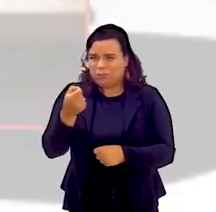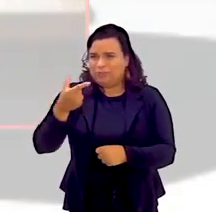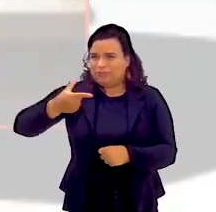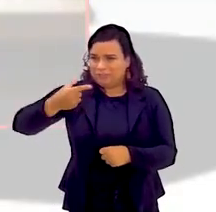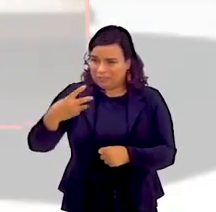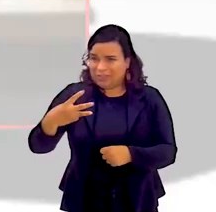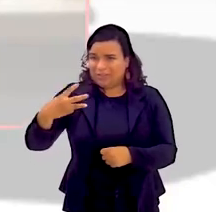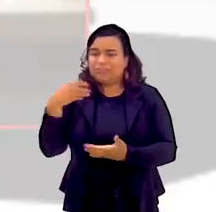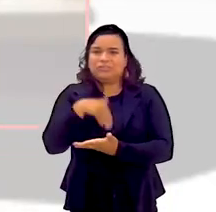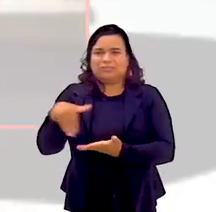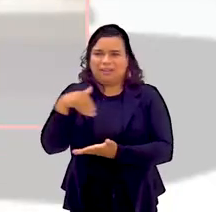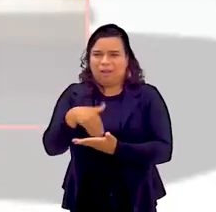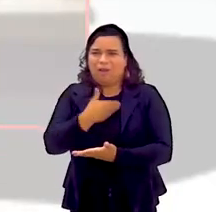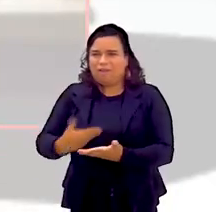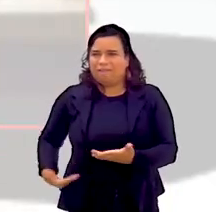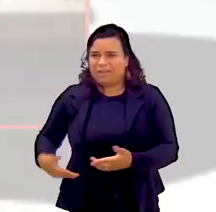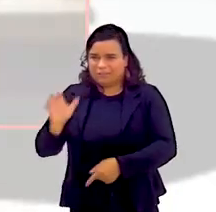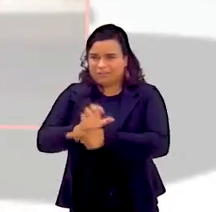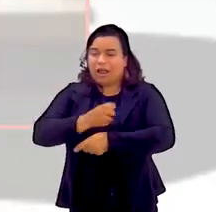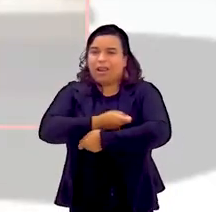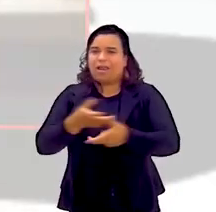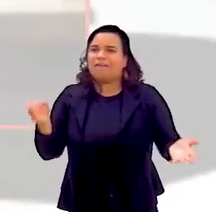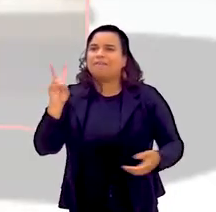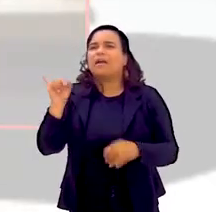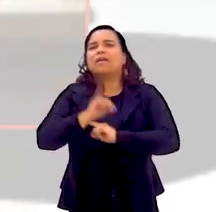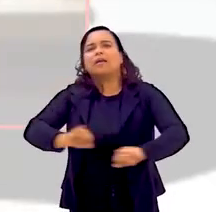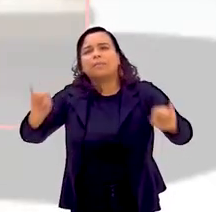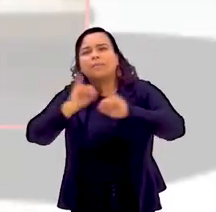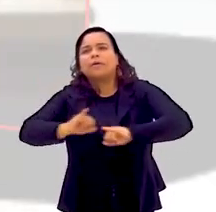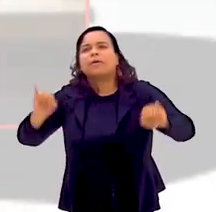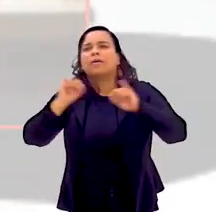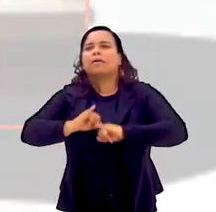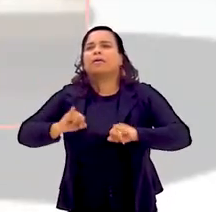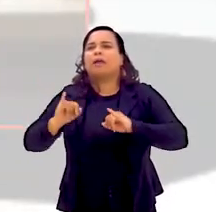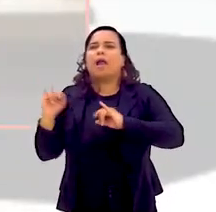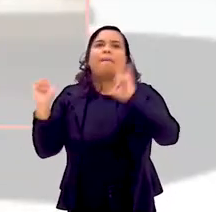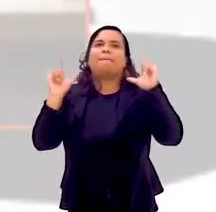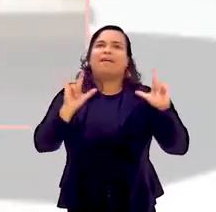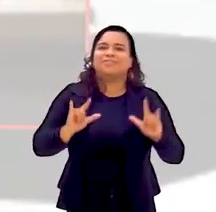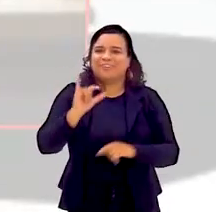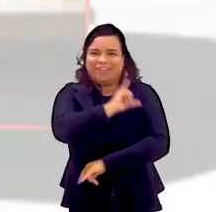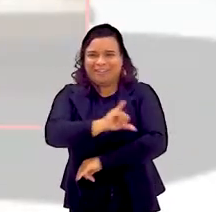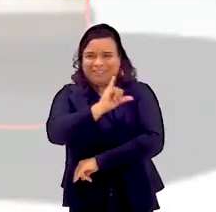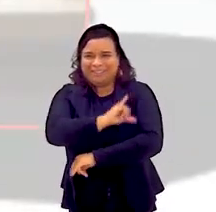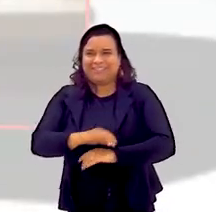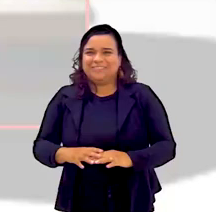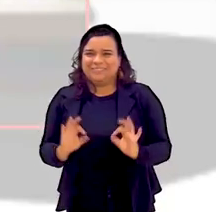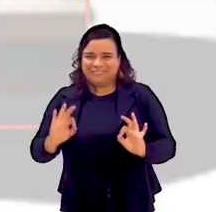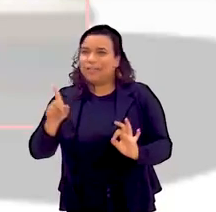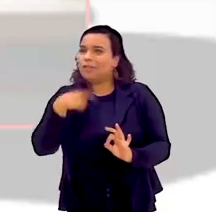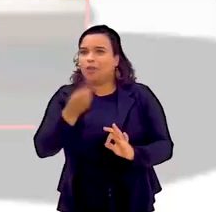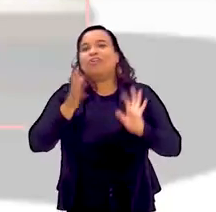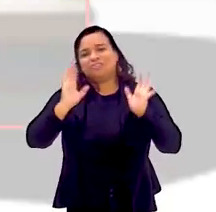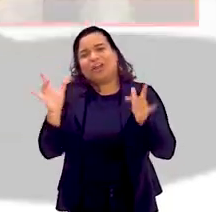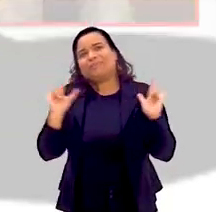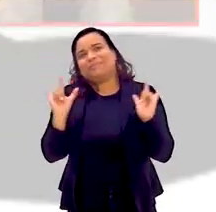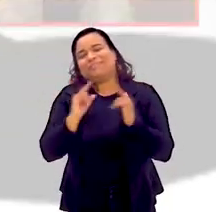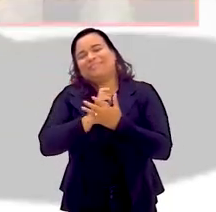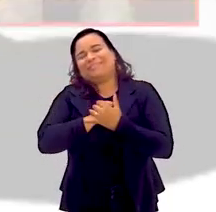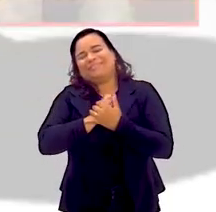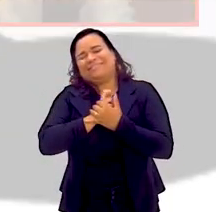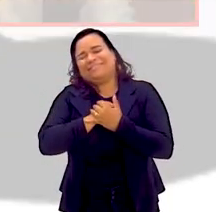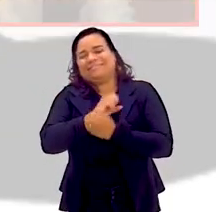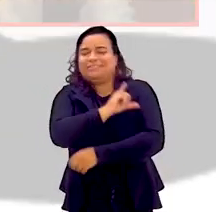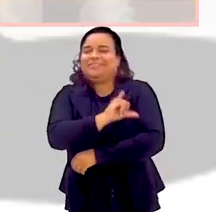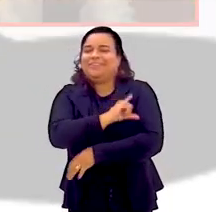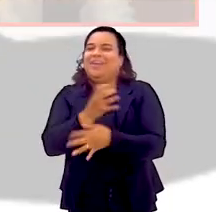a Secretaria, o Governo do Estado, vai lançar essa campanha estadual Apaixone-se pelo Rio. Nós já Isso. somos apaixonados. Queria